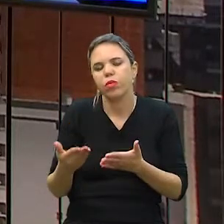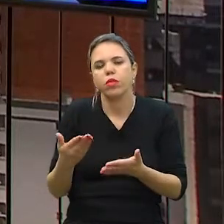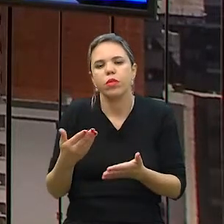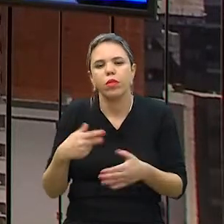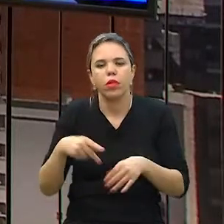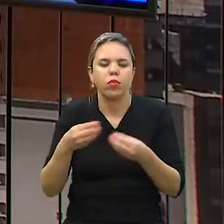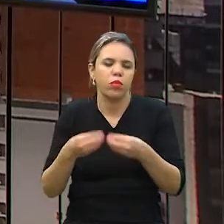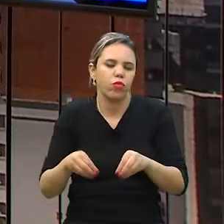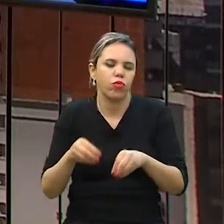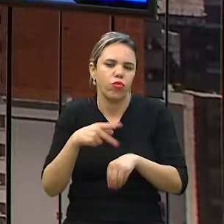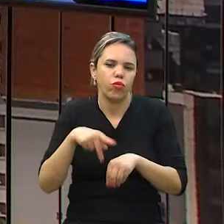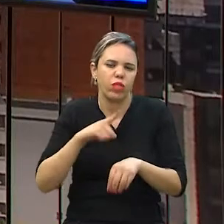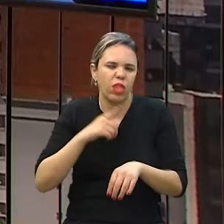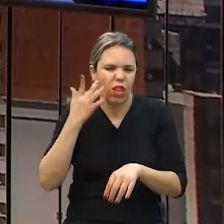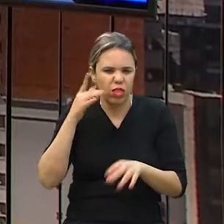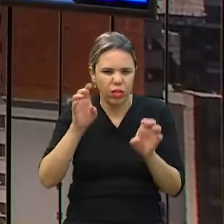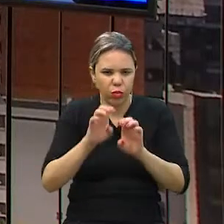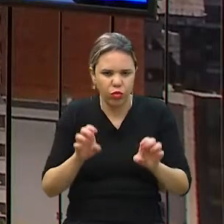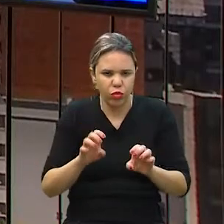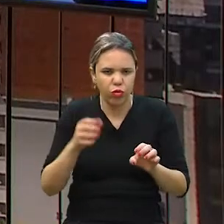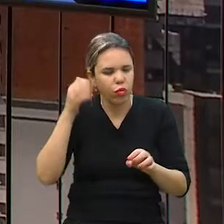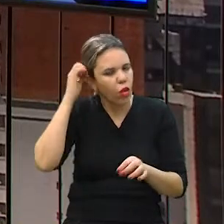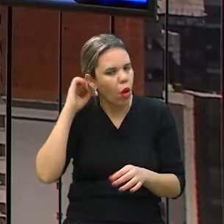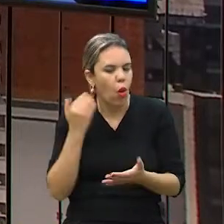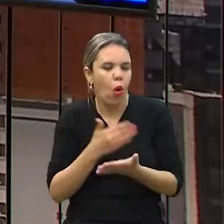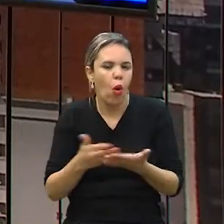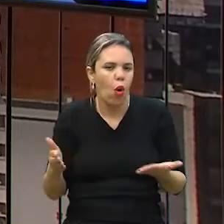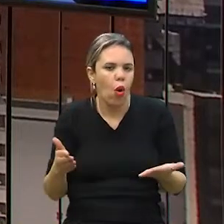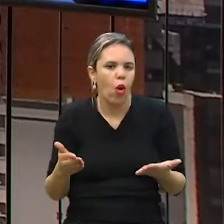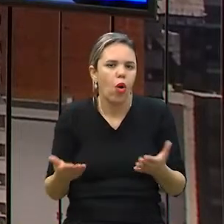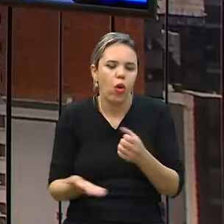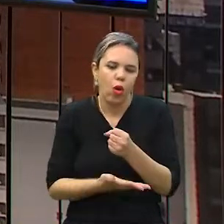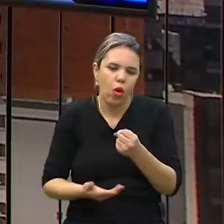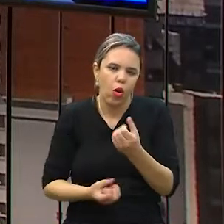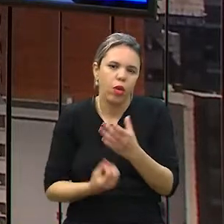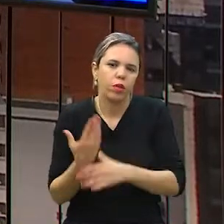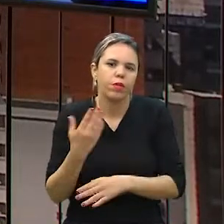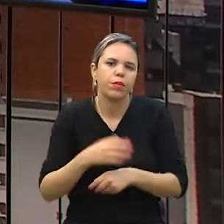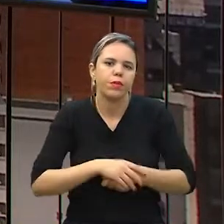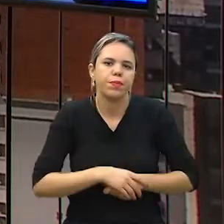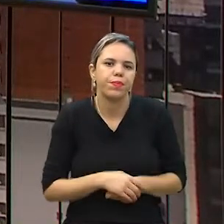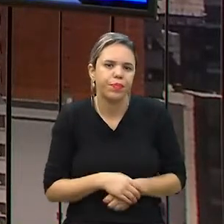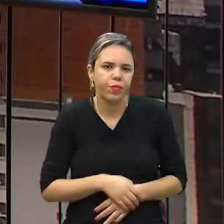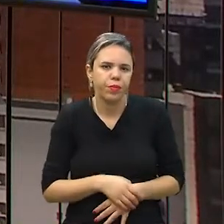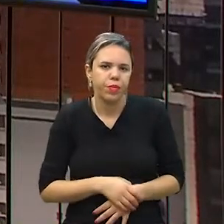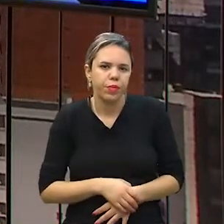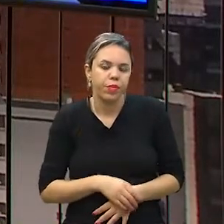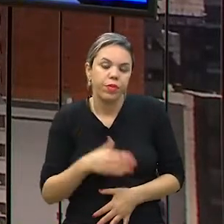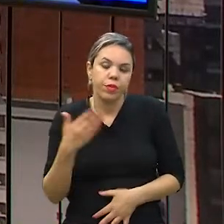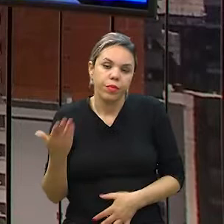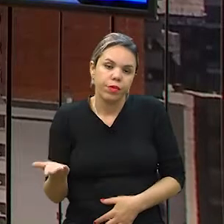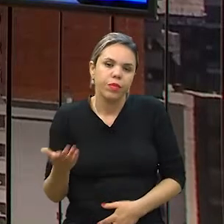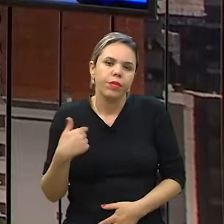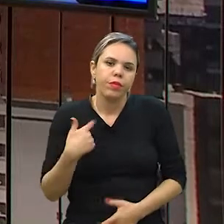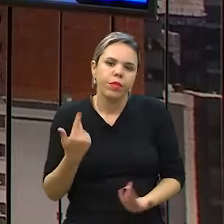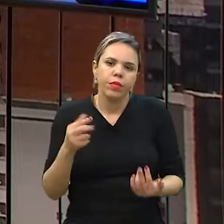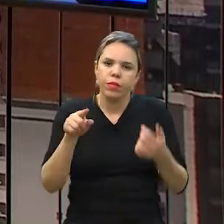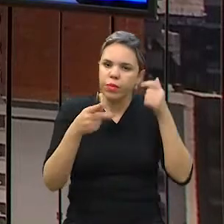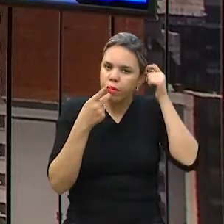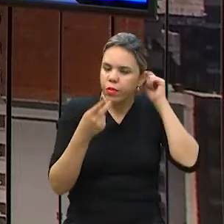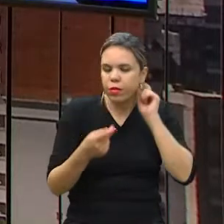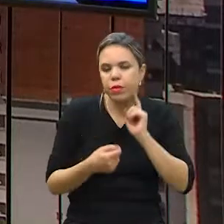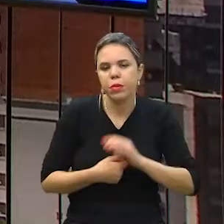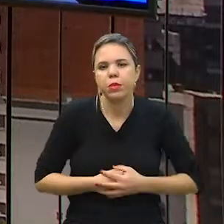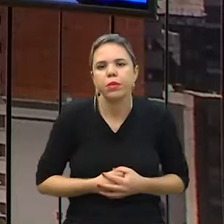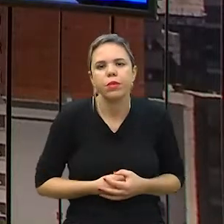Temos estrutura para esses deslocamentos, temos que começar da raiz, né? Pois é, como você pontua,